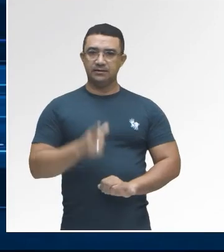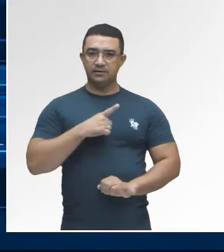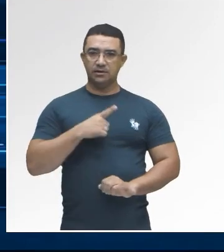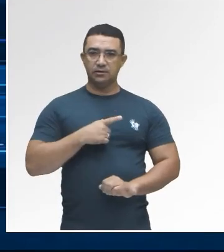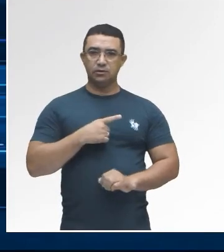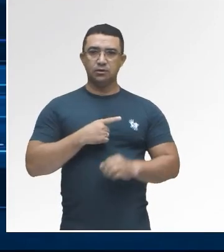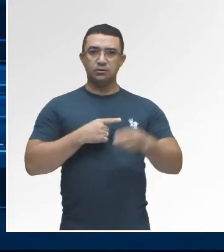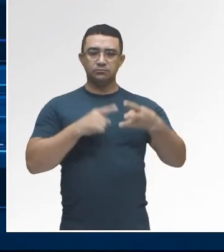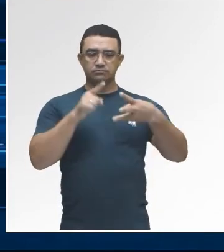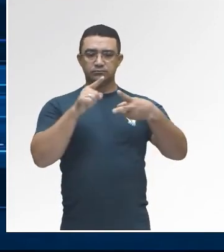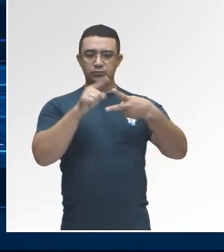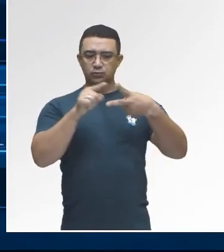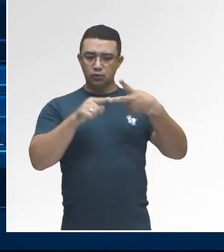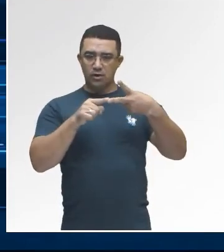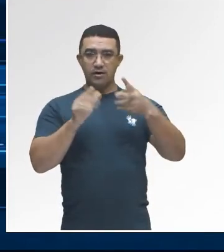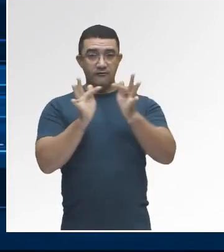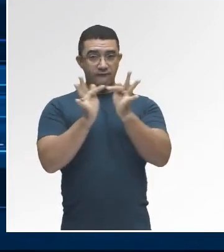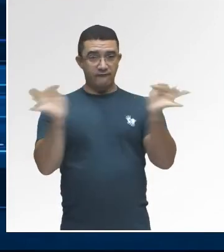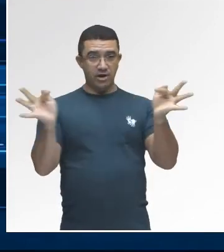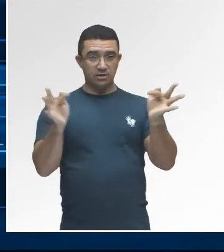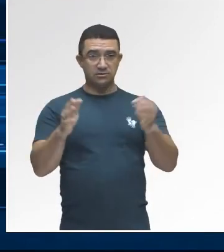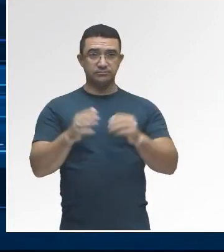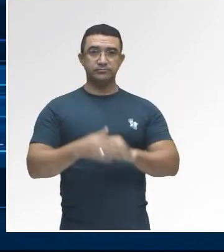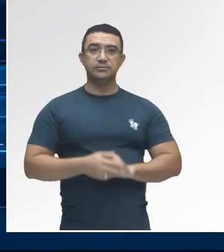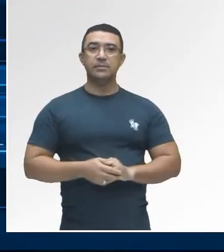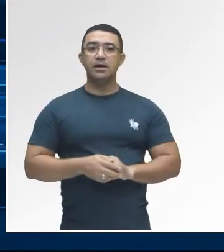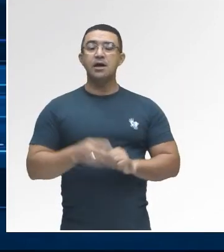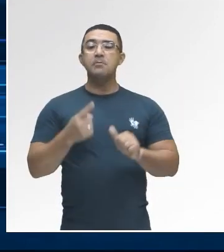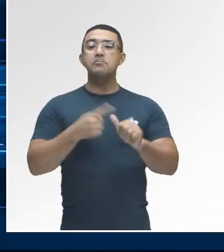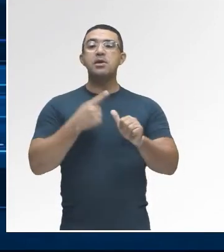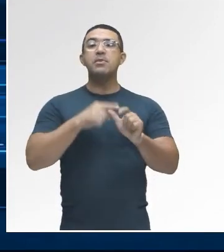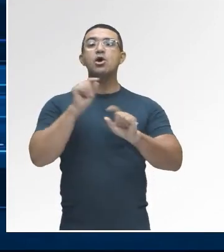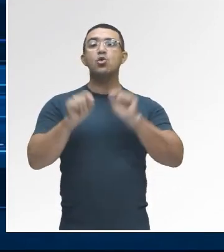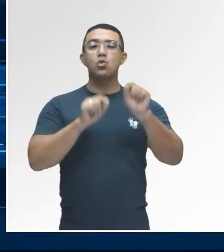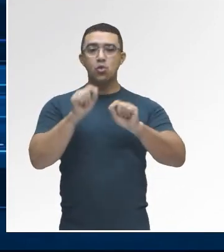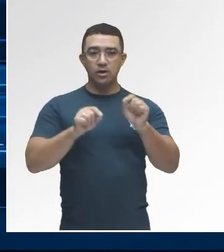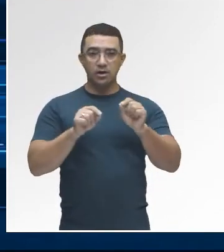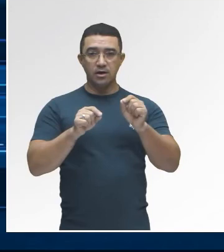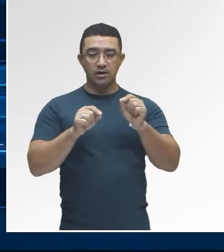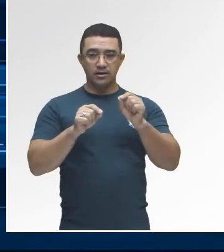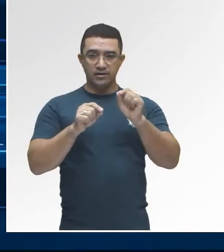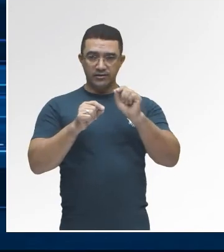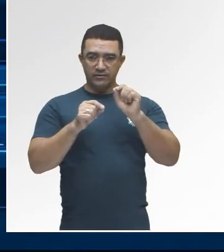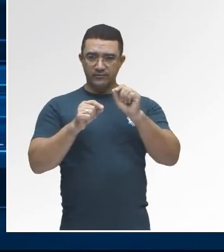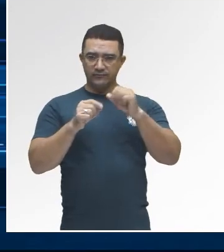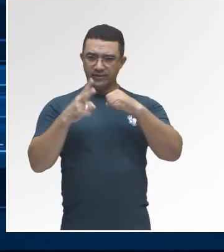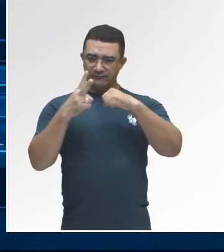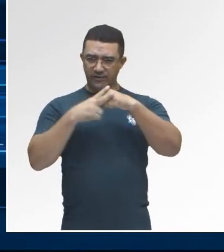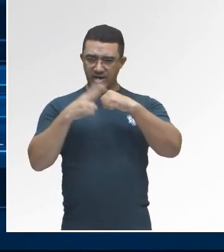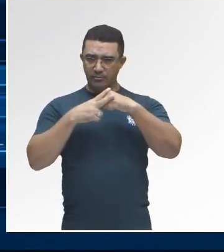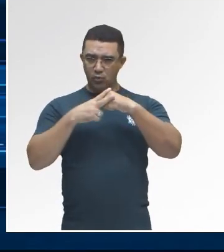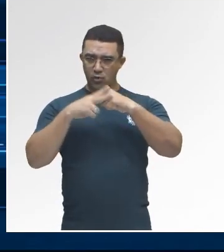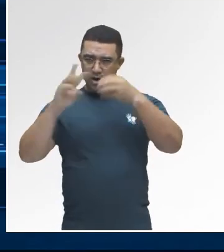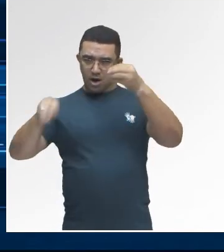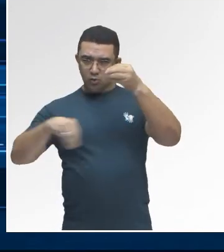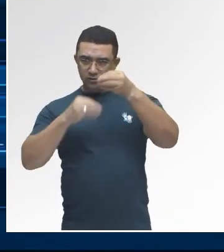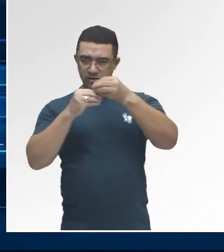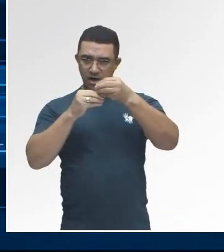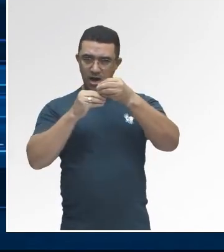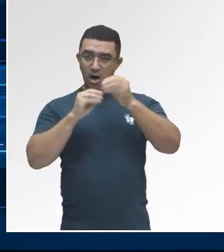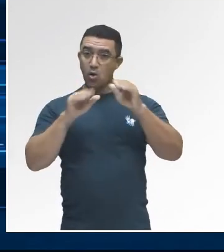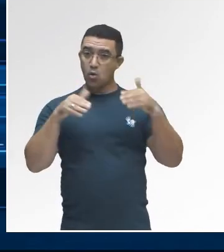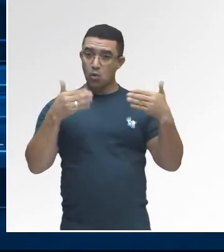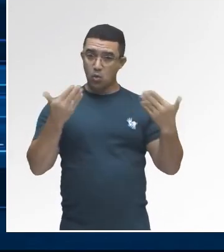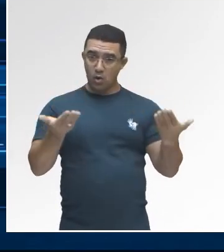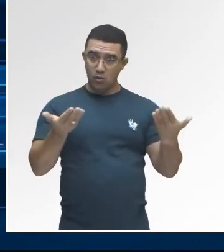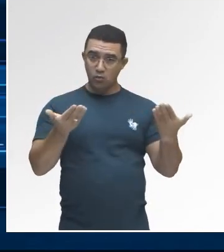frases, né? E eu tenho que saber primeiro qual é o verbo auxiliar. Qual é o verbo